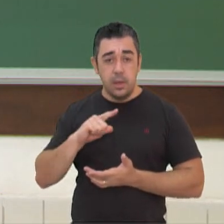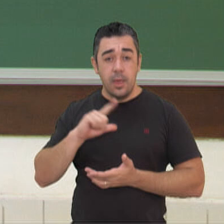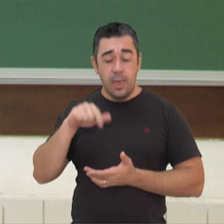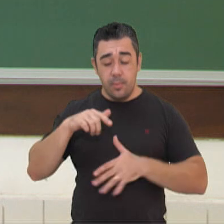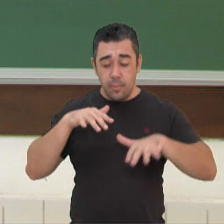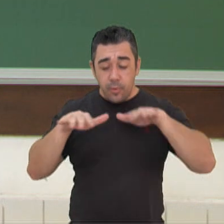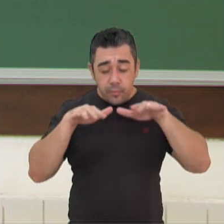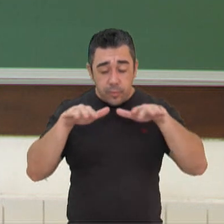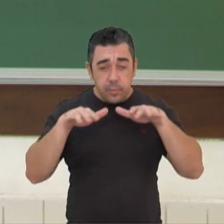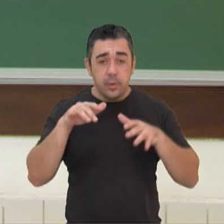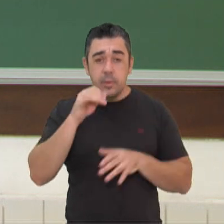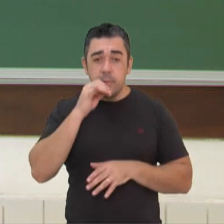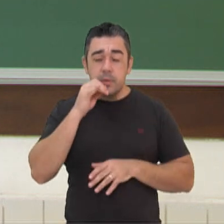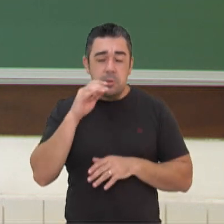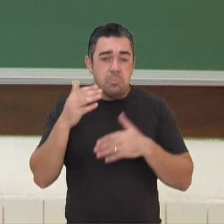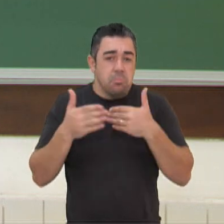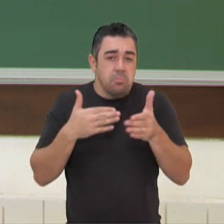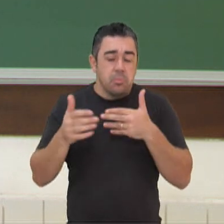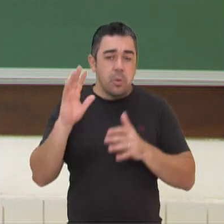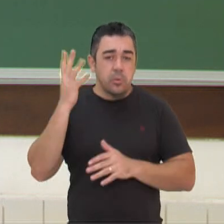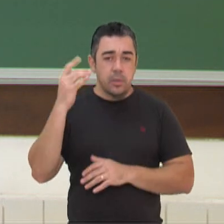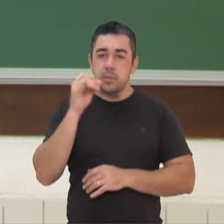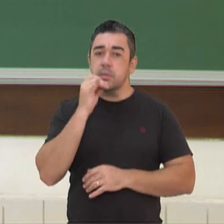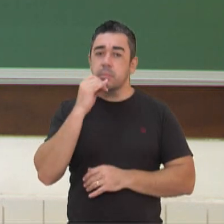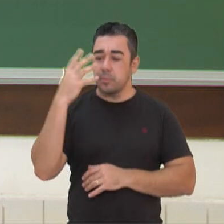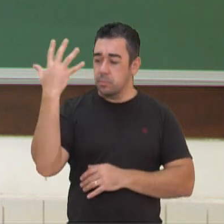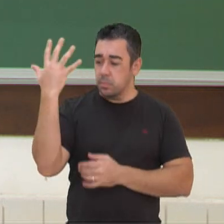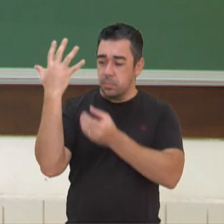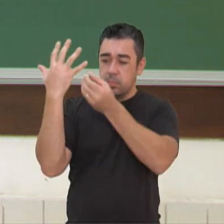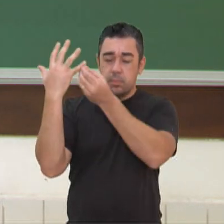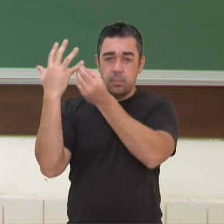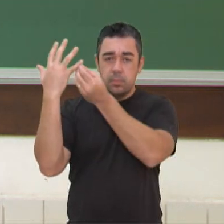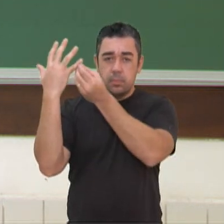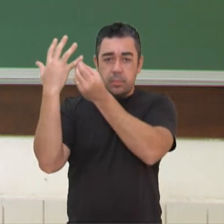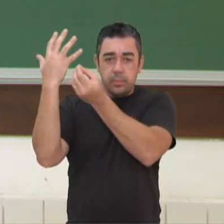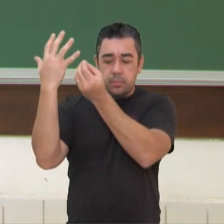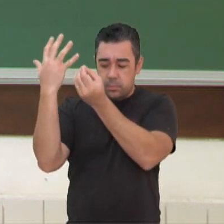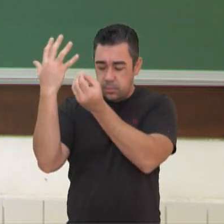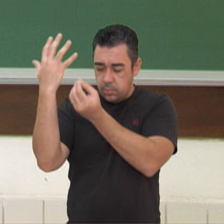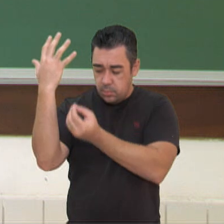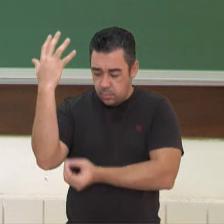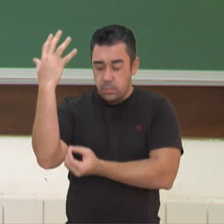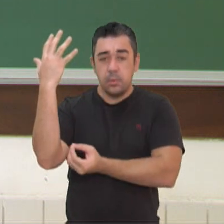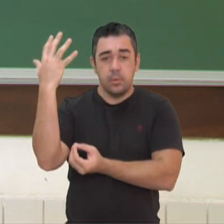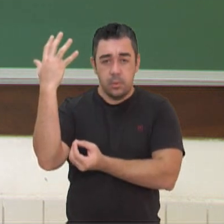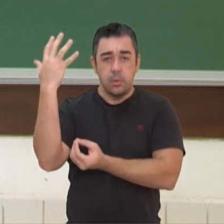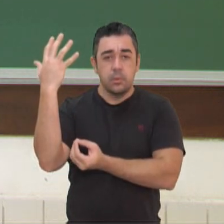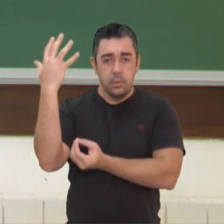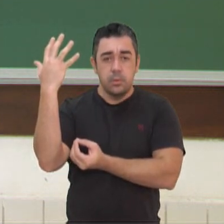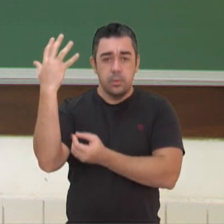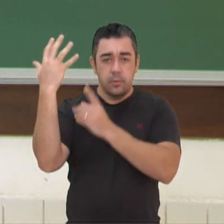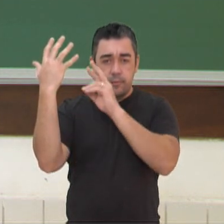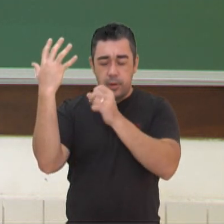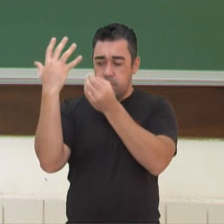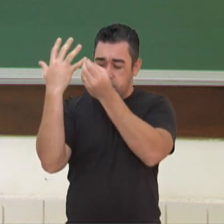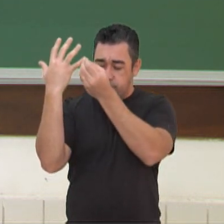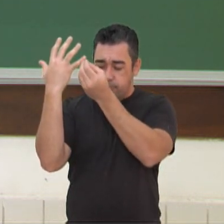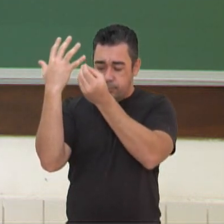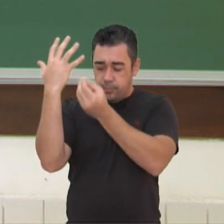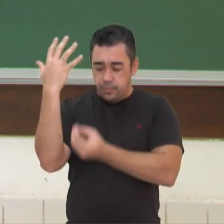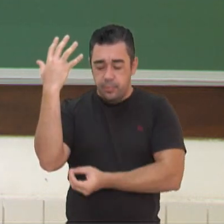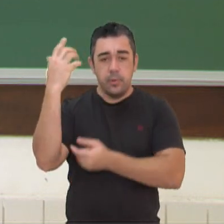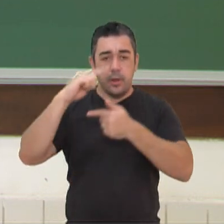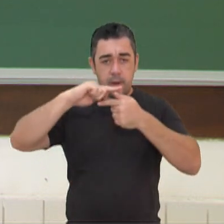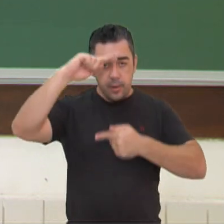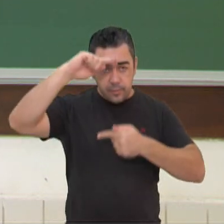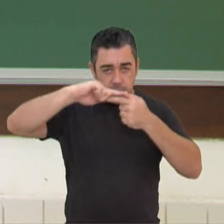motivo essa maçã seja solta dessa árvore, essa energia potencial gravitacional ela